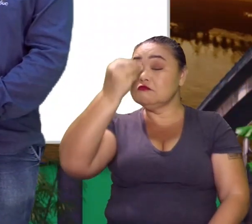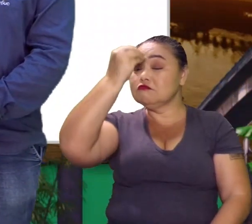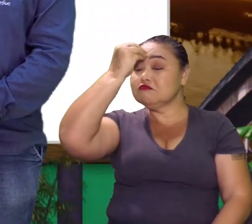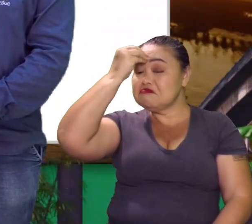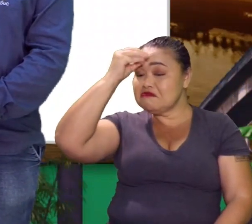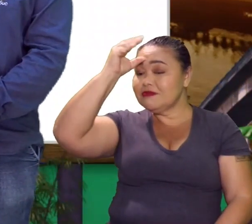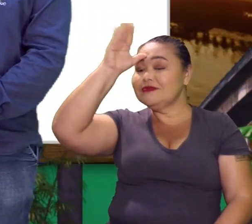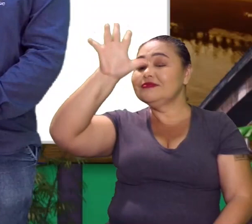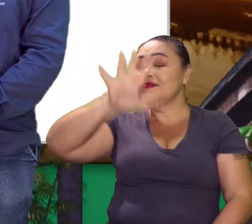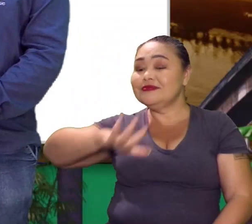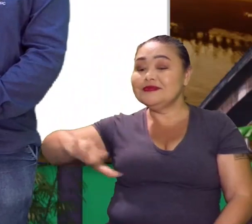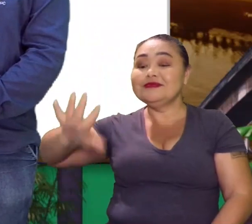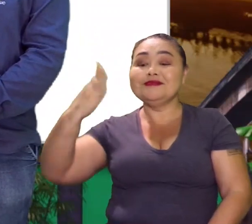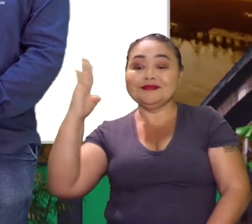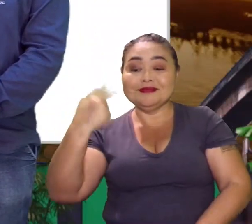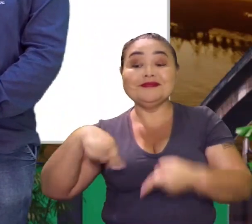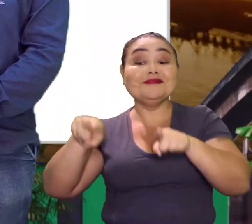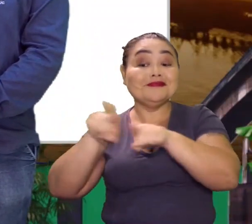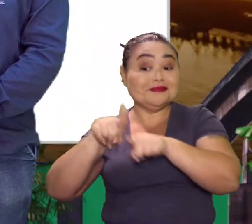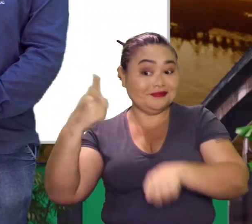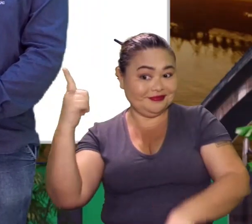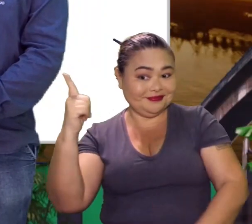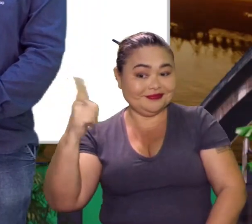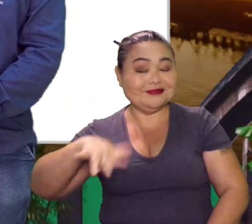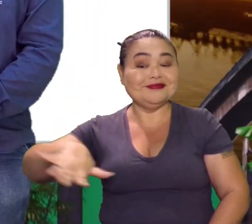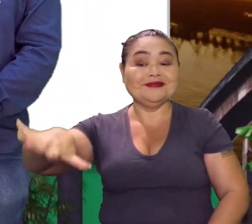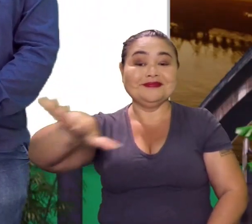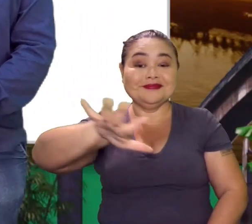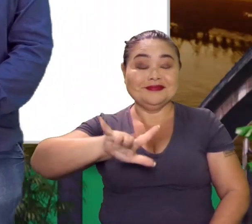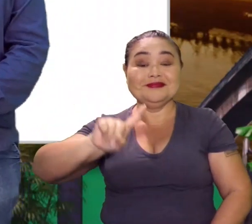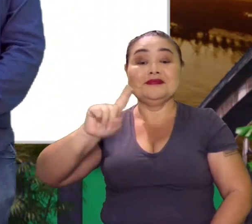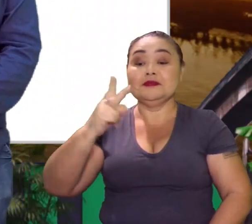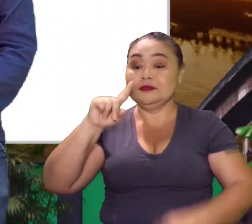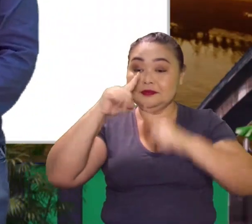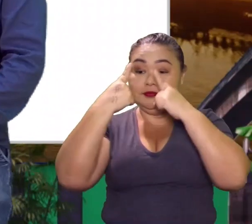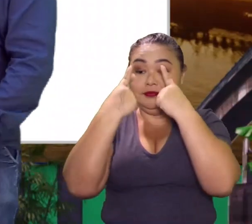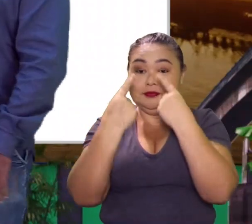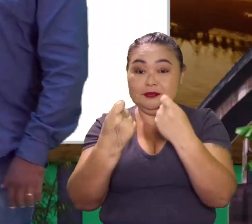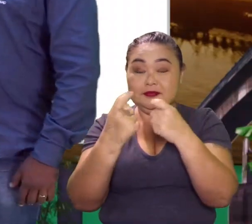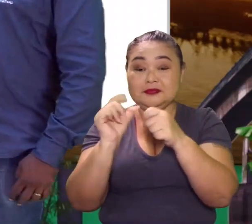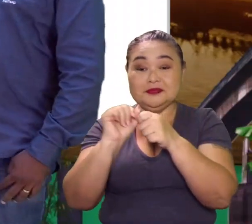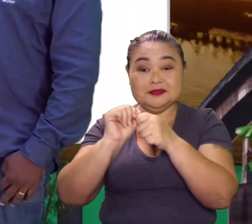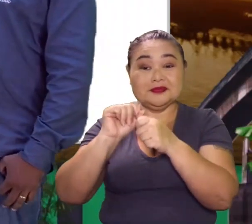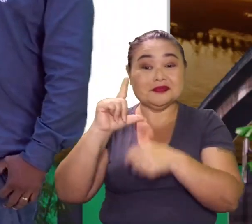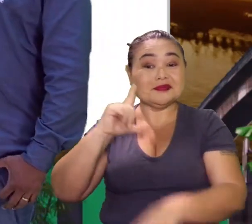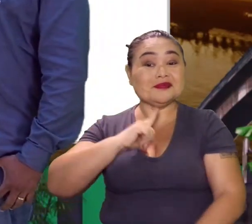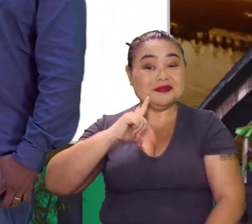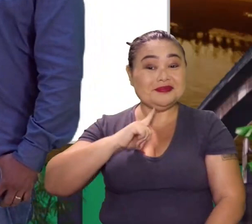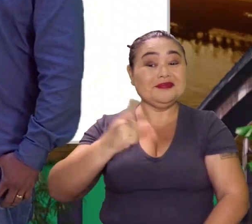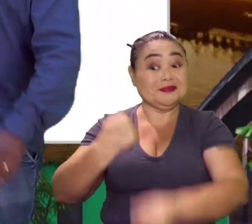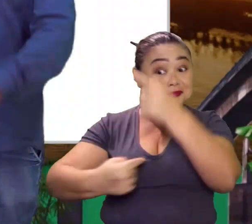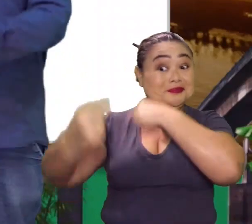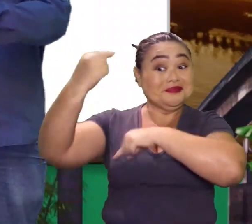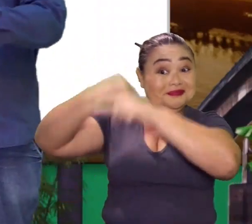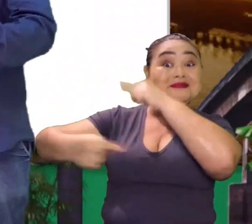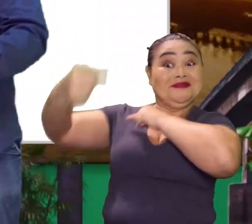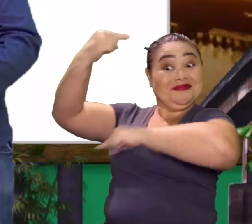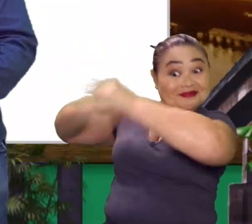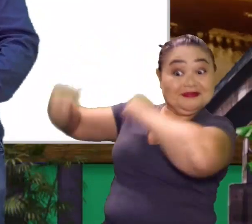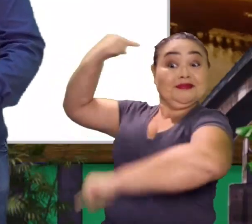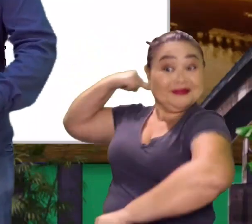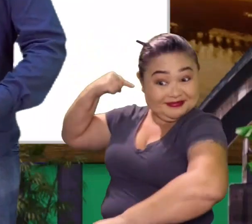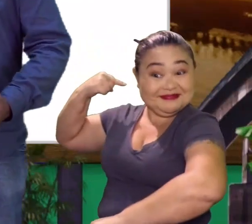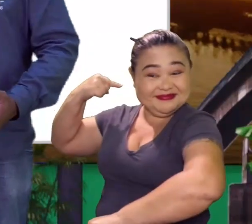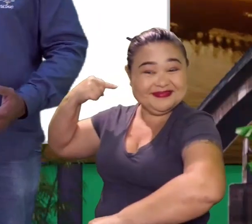geográfico, dessas coisas que, inclusive, você acabou de falar. Interessante, perfeito, né? Interessante. Isso já tem há muito tempo, né, Johnny? Você